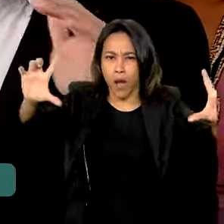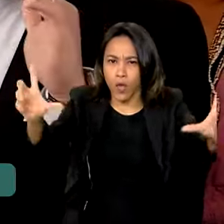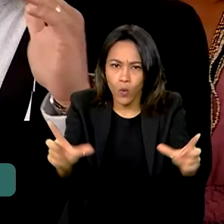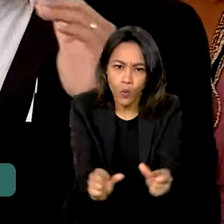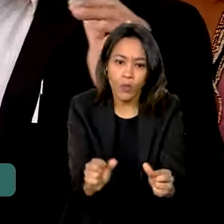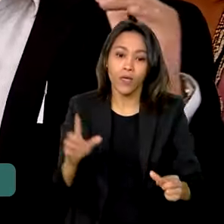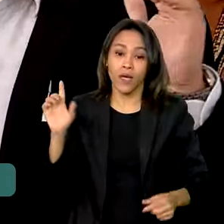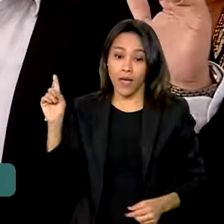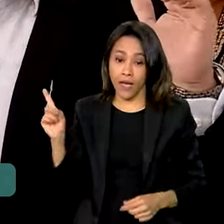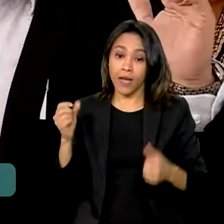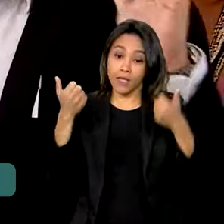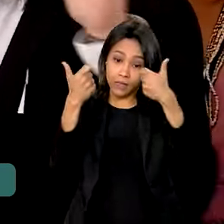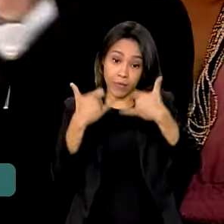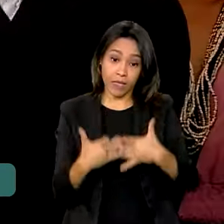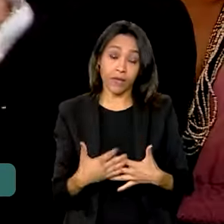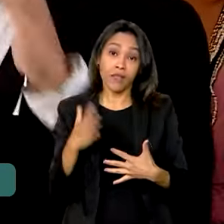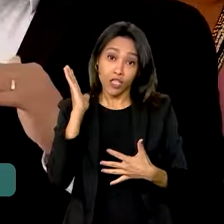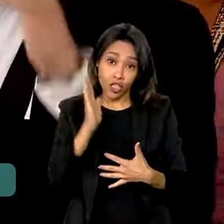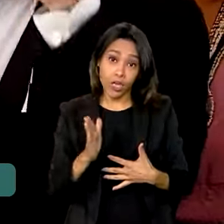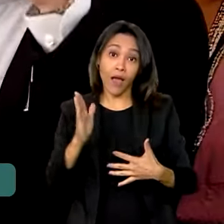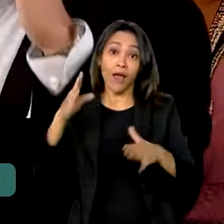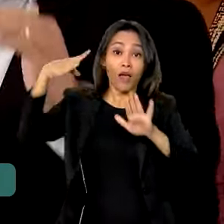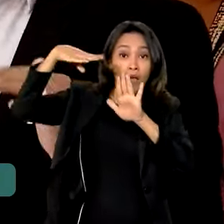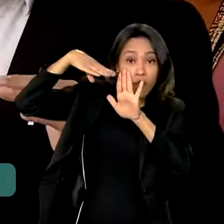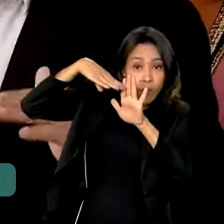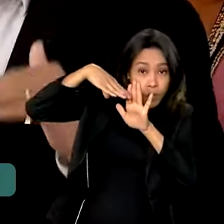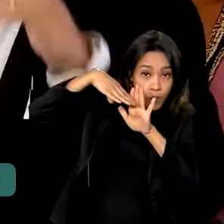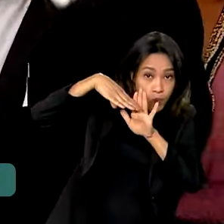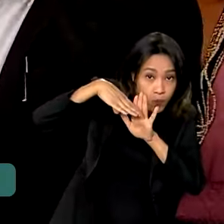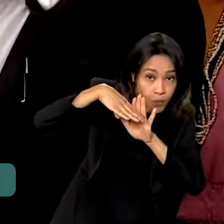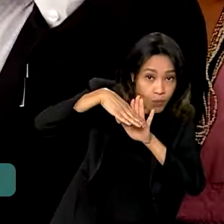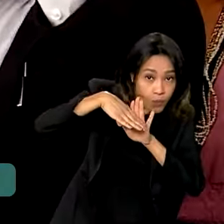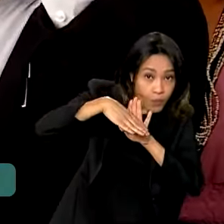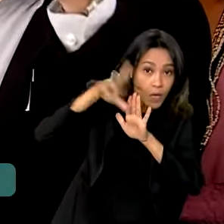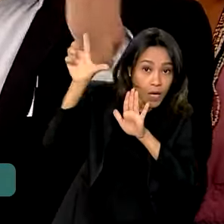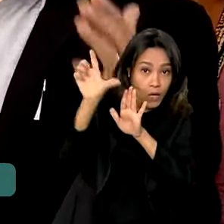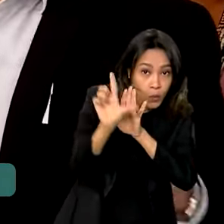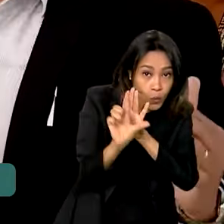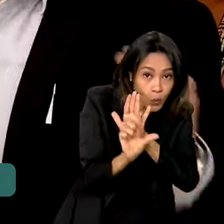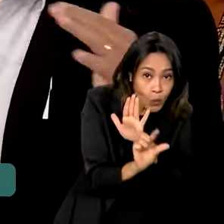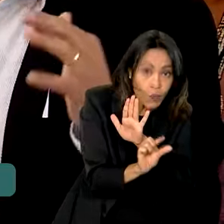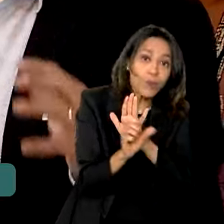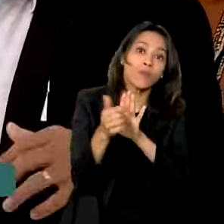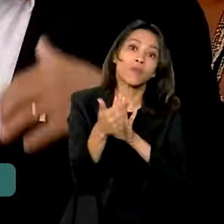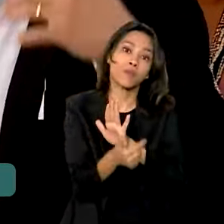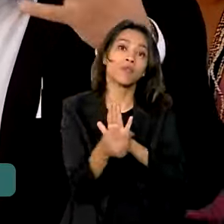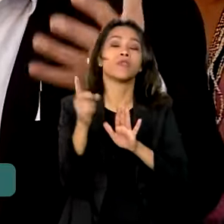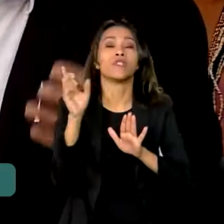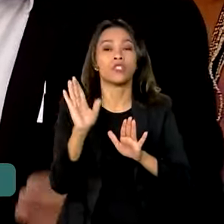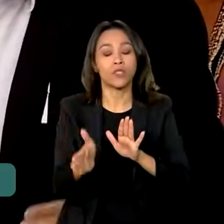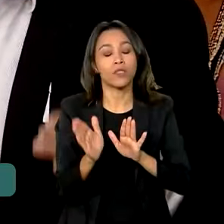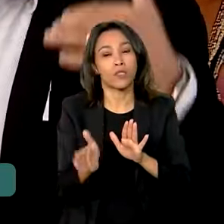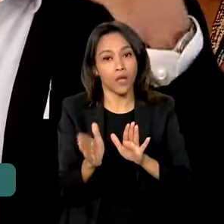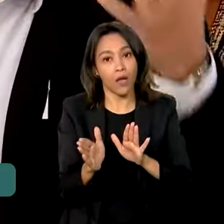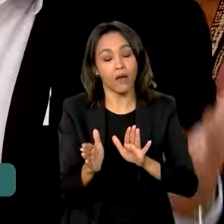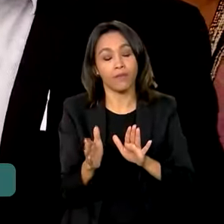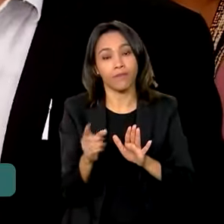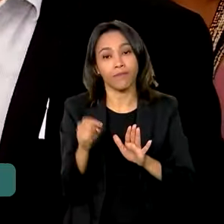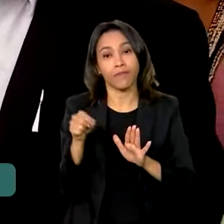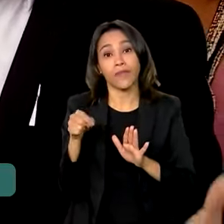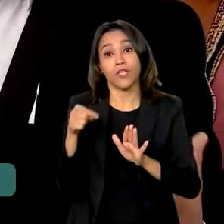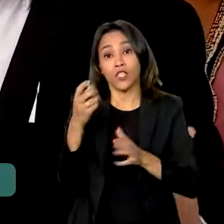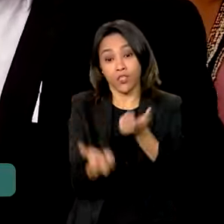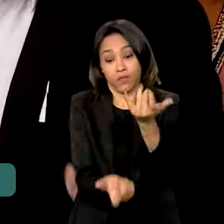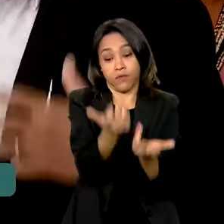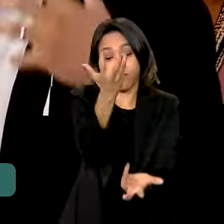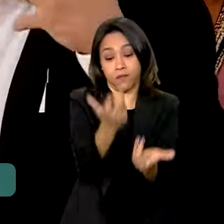próximos dias, essa curva já cruze aquele patamar dos altos índices de 2020, ou seja, apontando para um índice menor